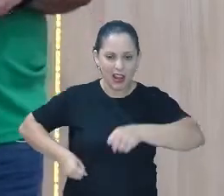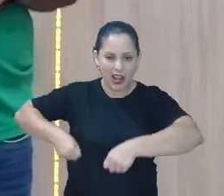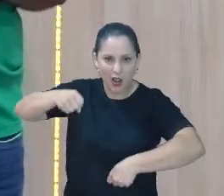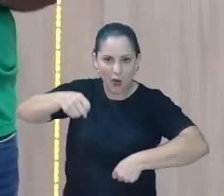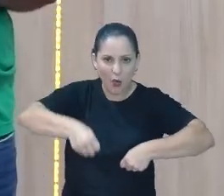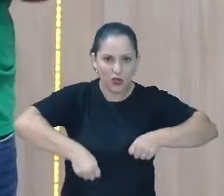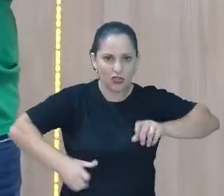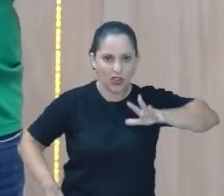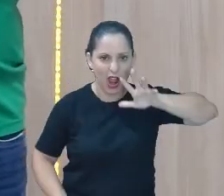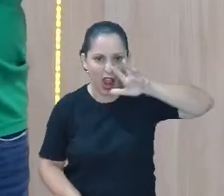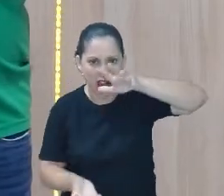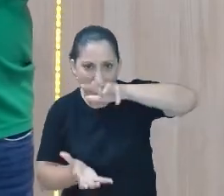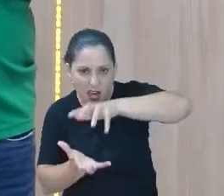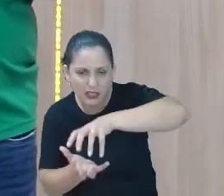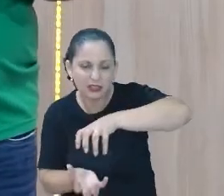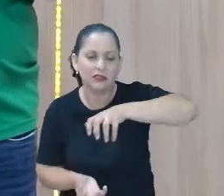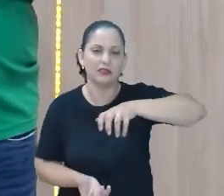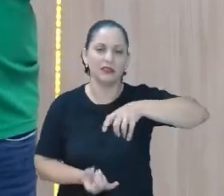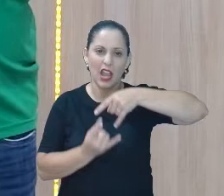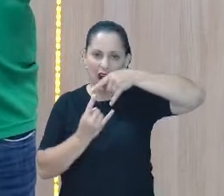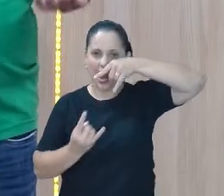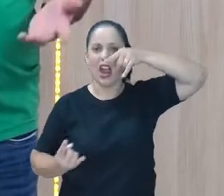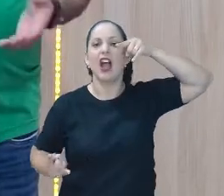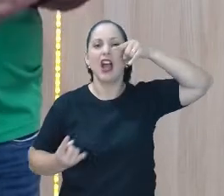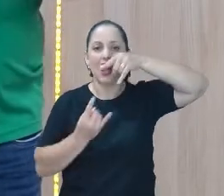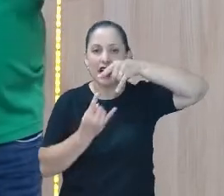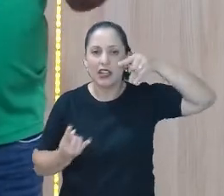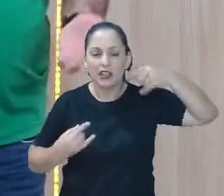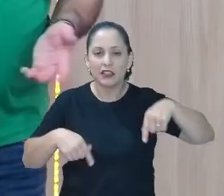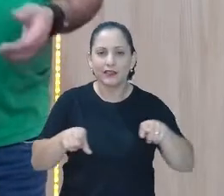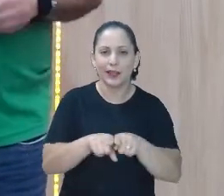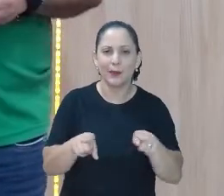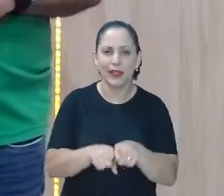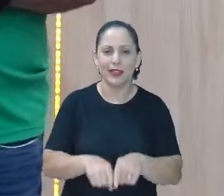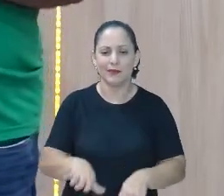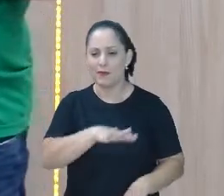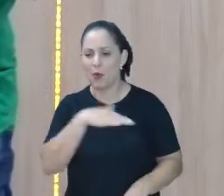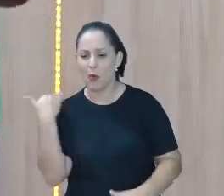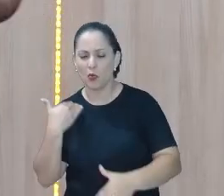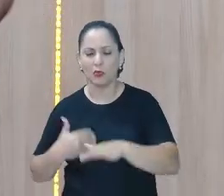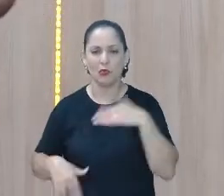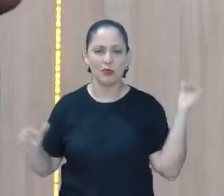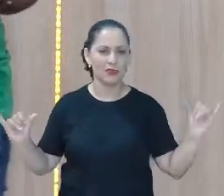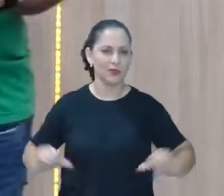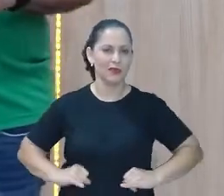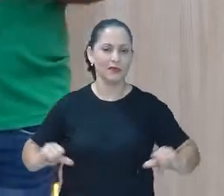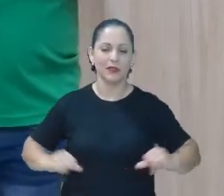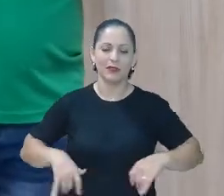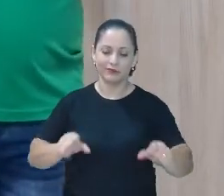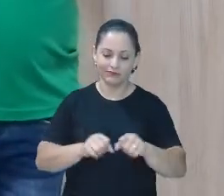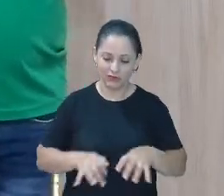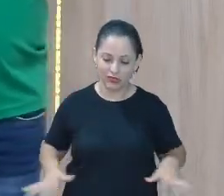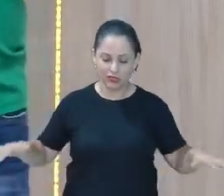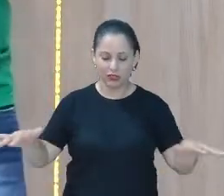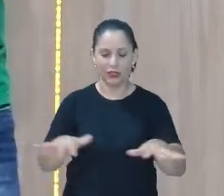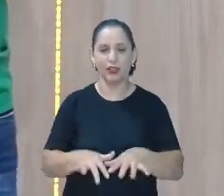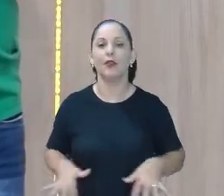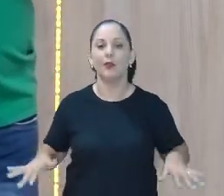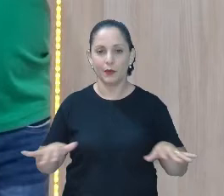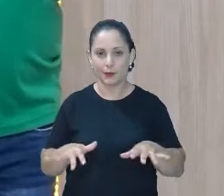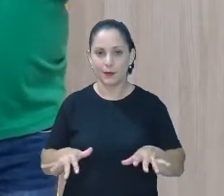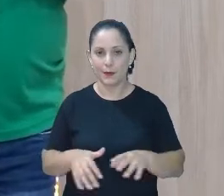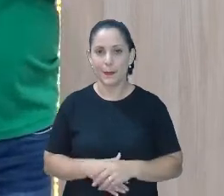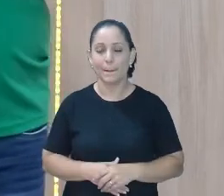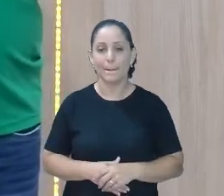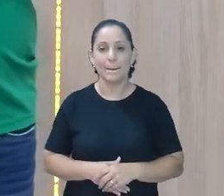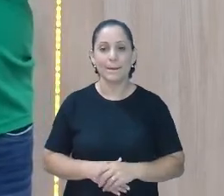por rinoceronte, para ser ali assassinados, né, por gladiadores. Porém, na medida em que